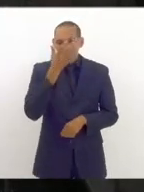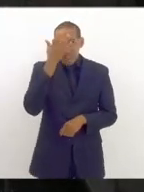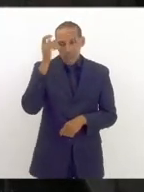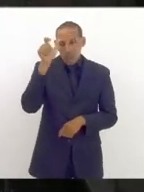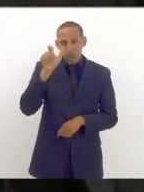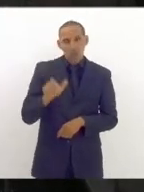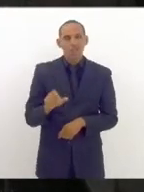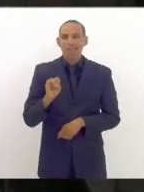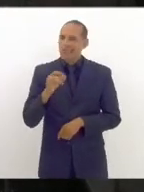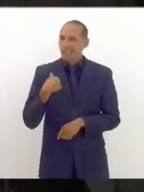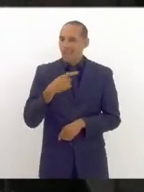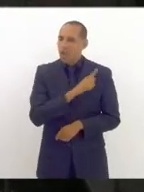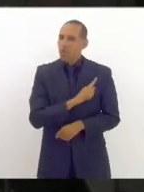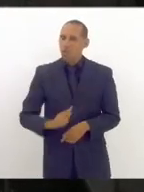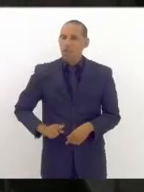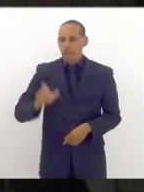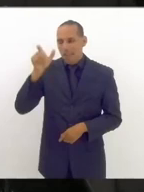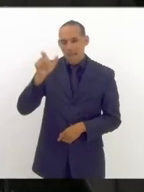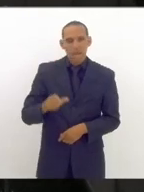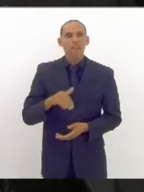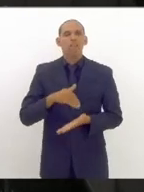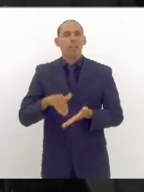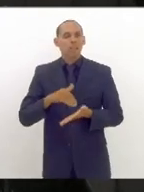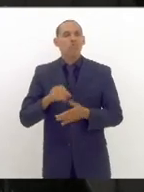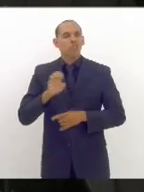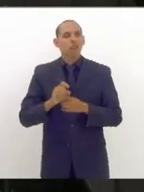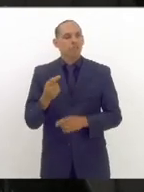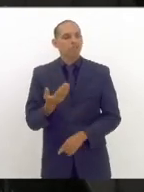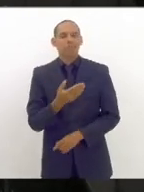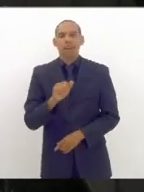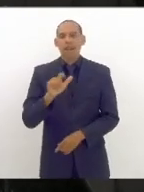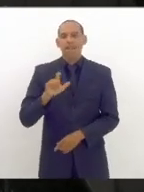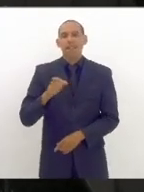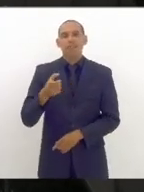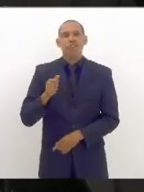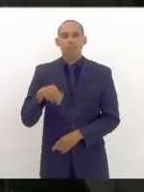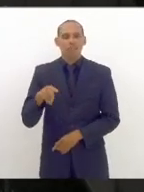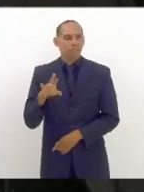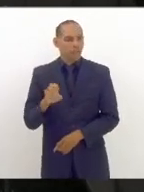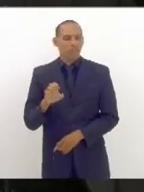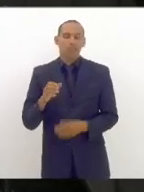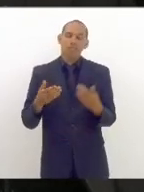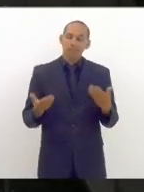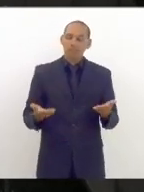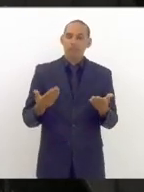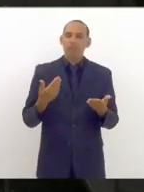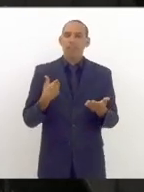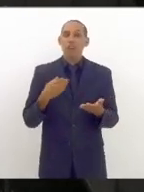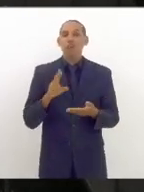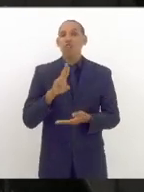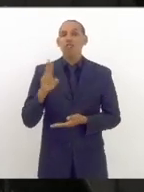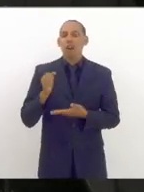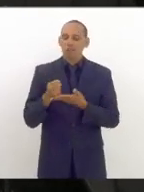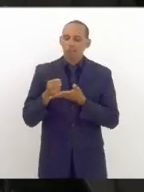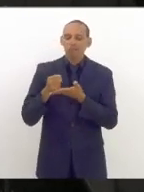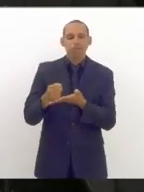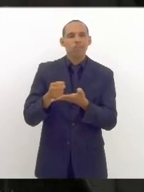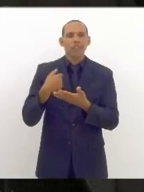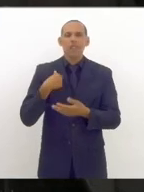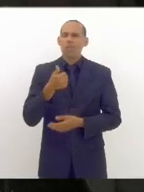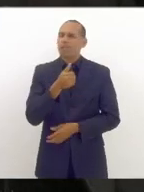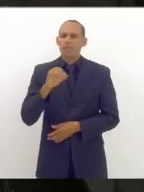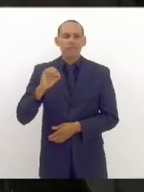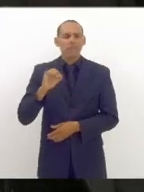fosse governador, seria meu secretário de Estado, que é o Alexandre Kepp. Então, eu vou levar um nome que eu tenho 100% de